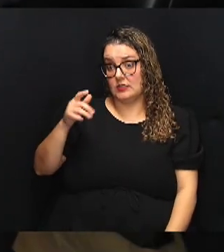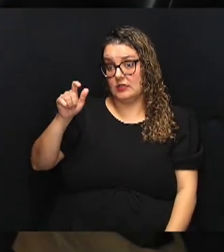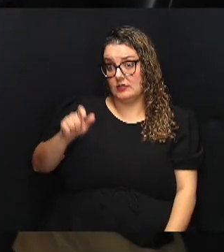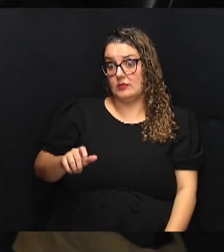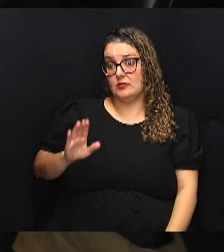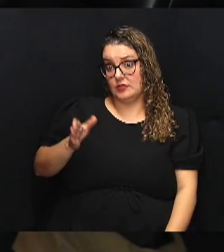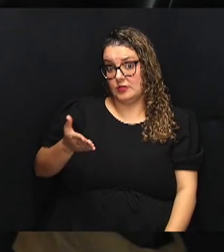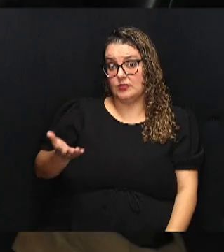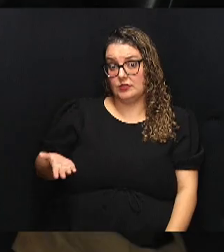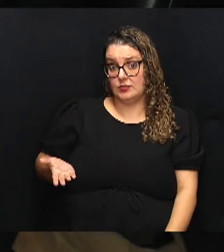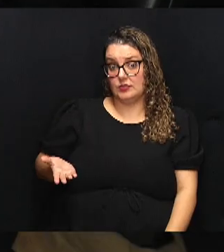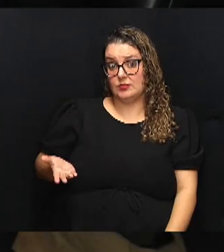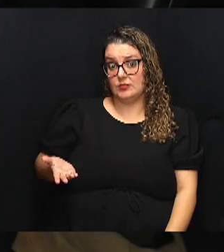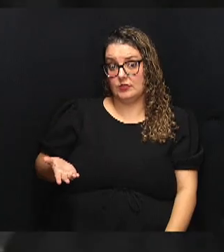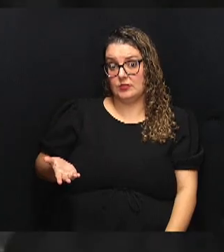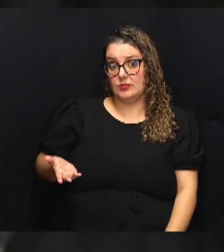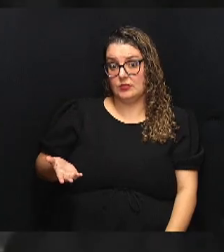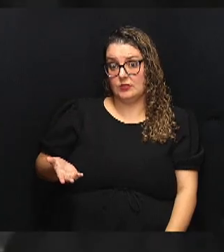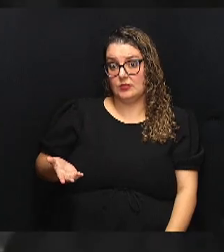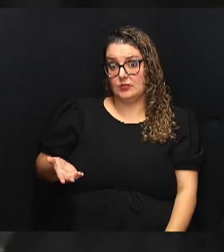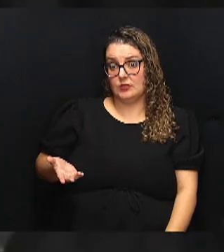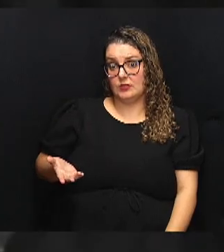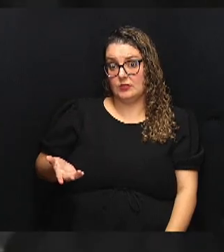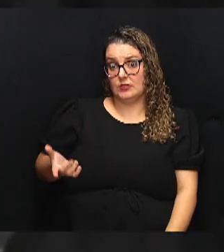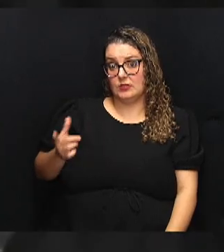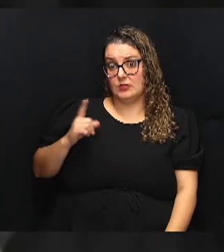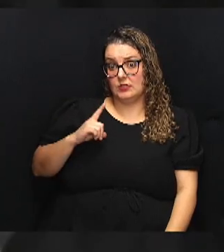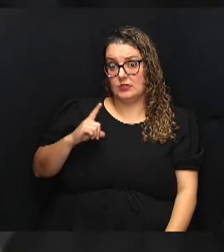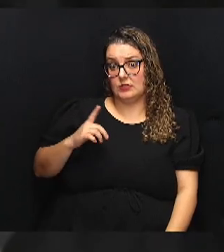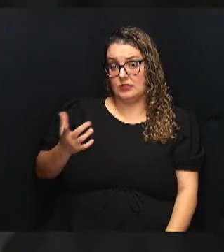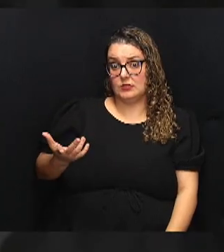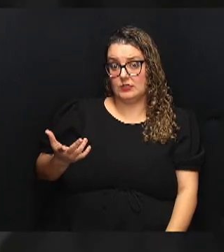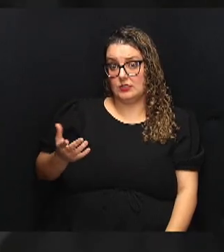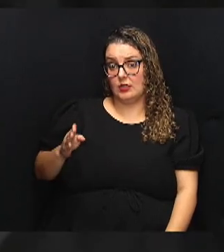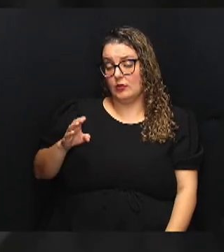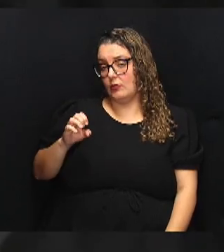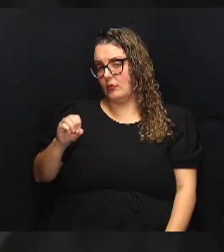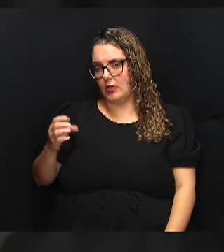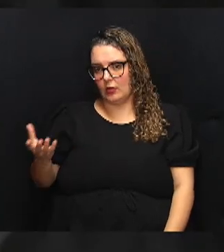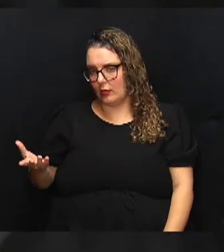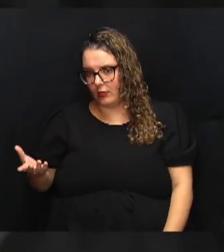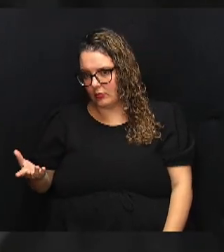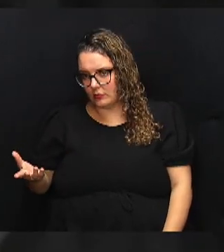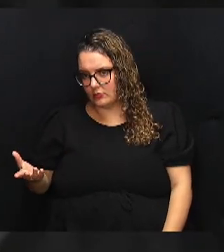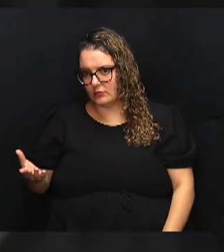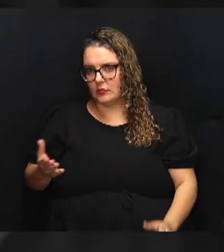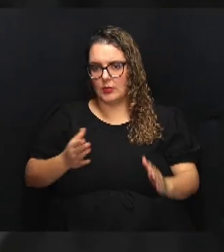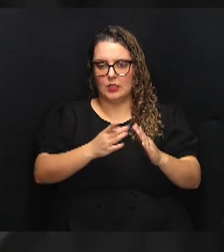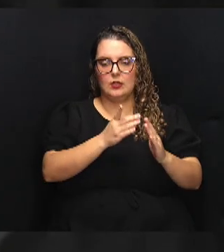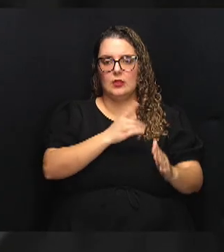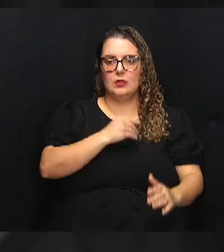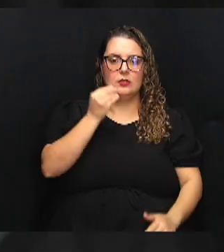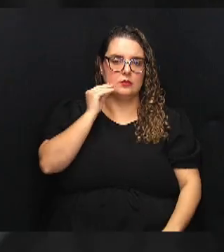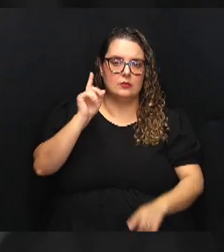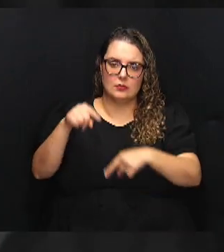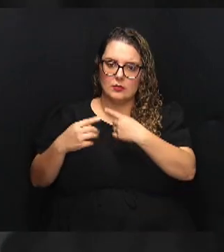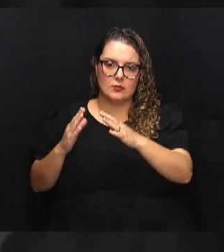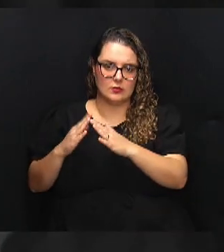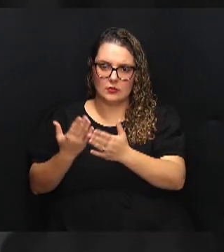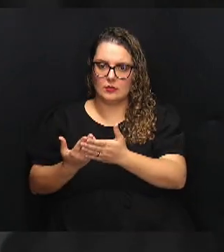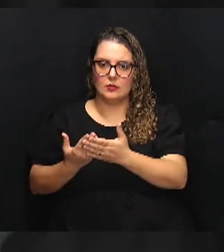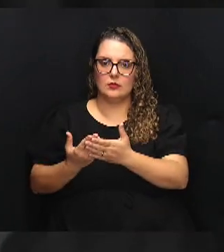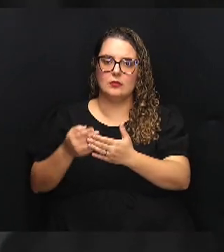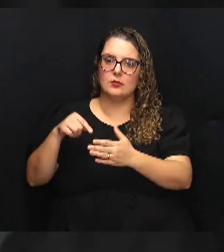foi, pelo menos ela tem um boletim de ocorrência, e se ela for tentar ir para outra escola, isso vai